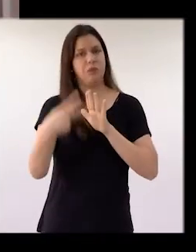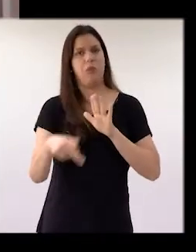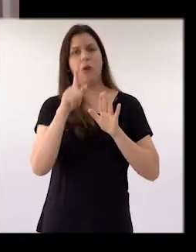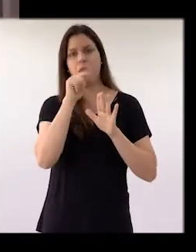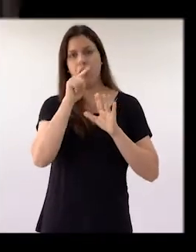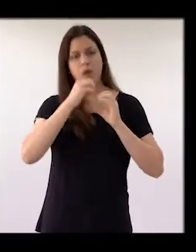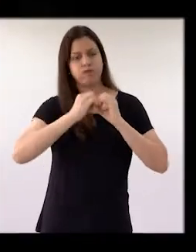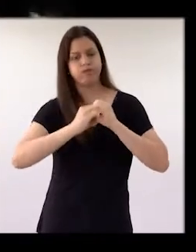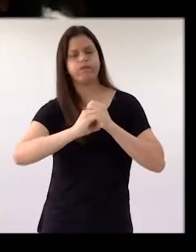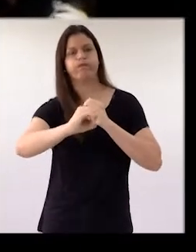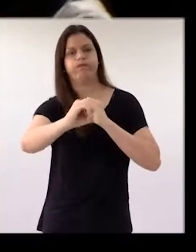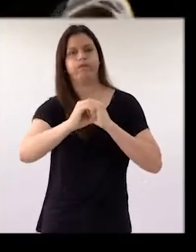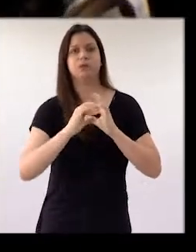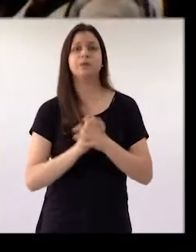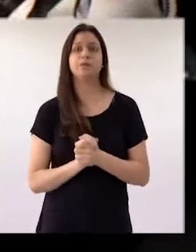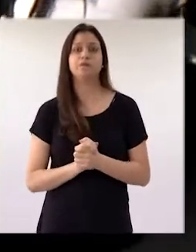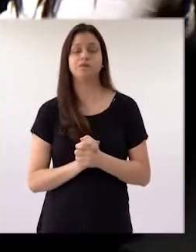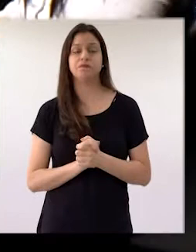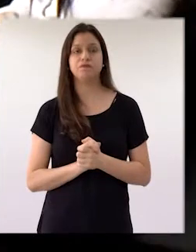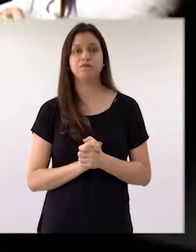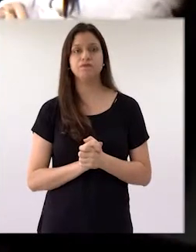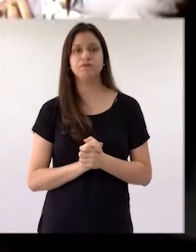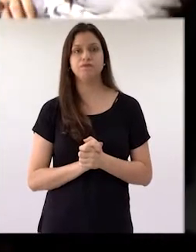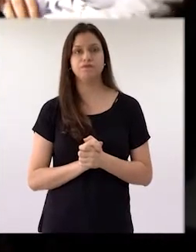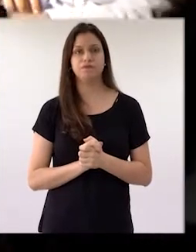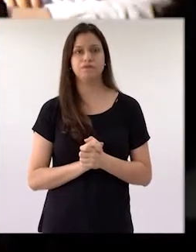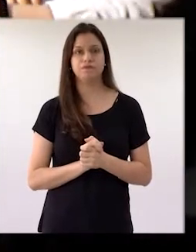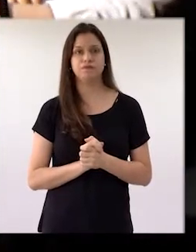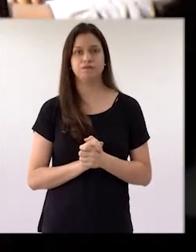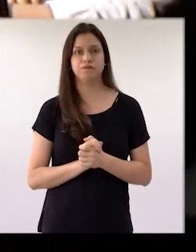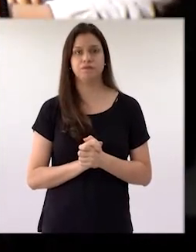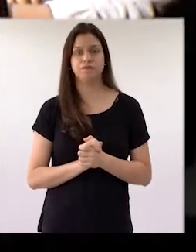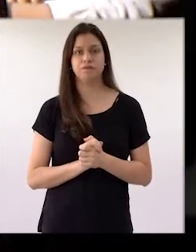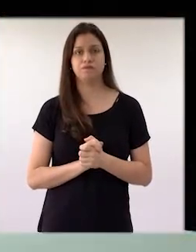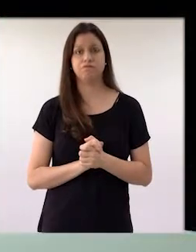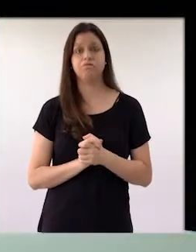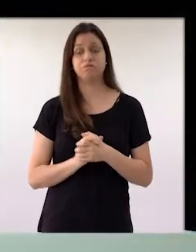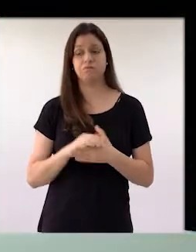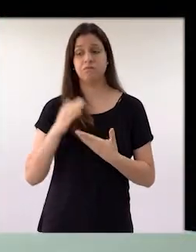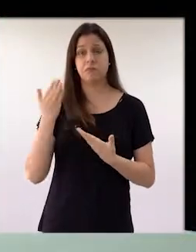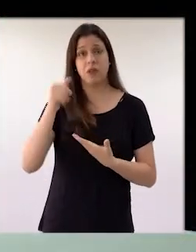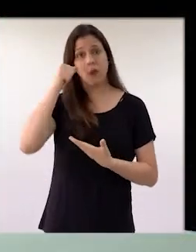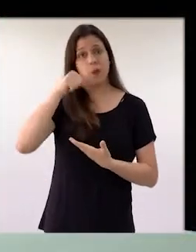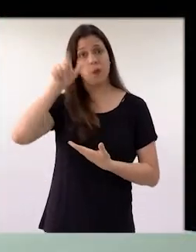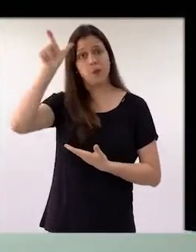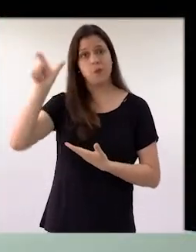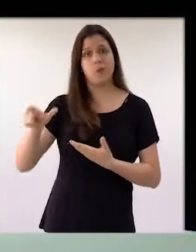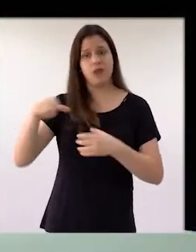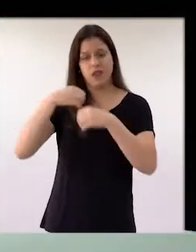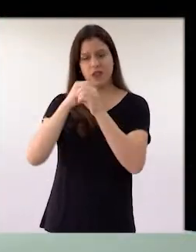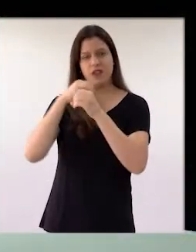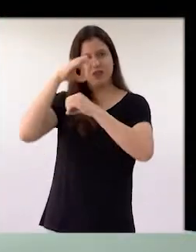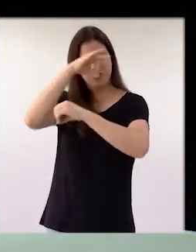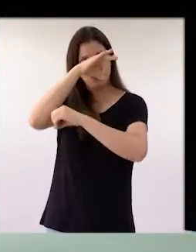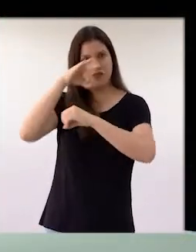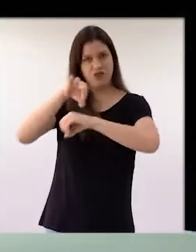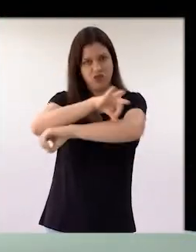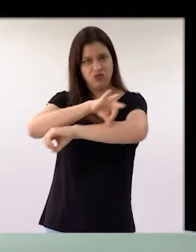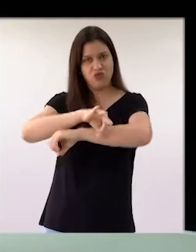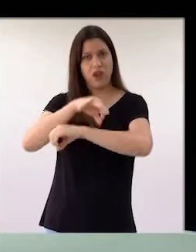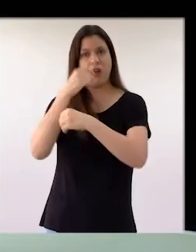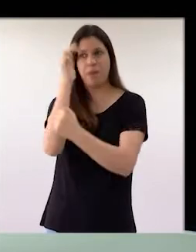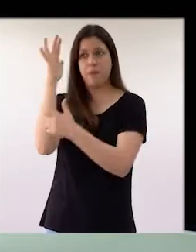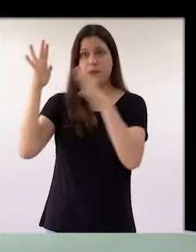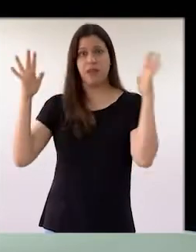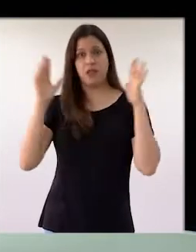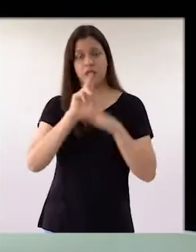área de saneamento. Engenheira sanitária e ambiental Mariana Antônia de